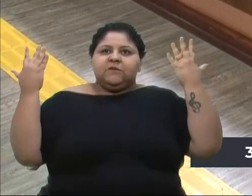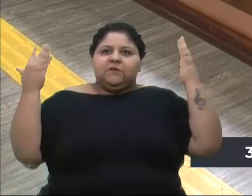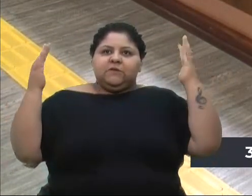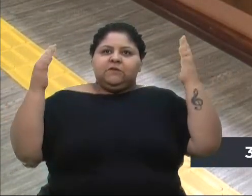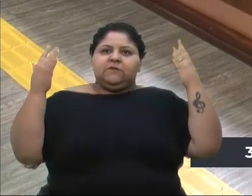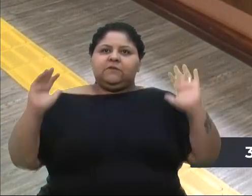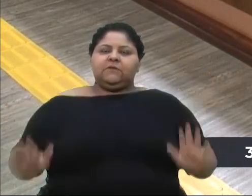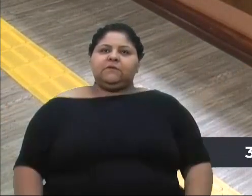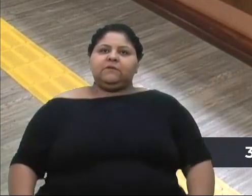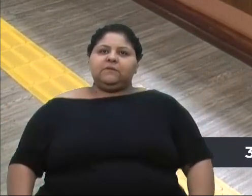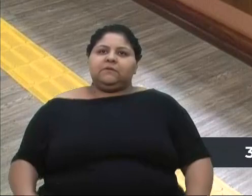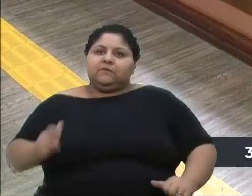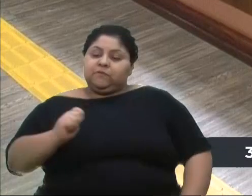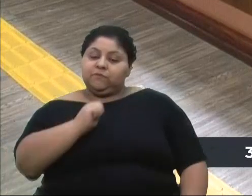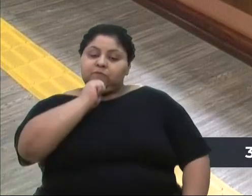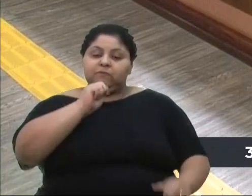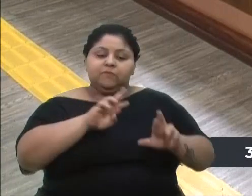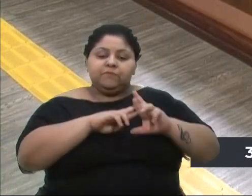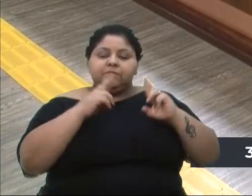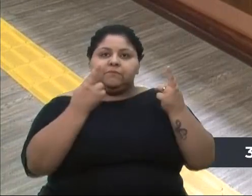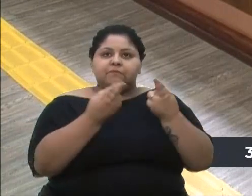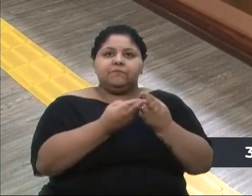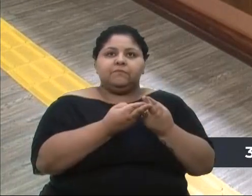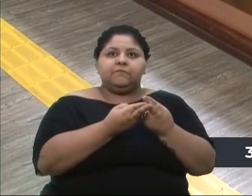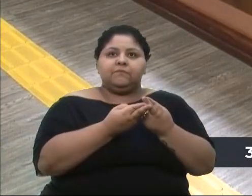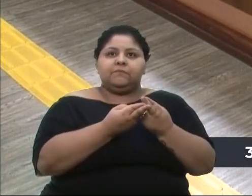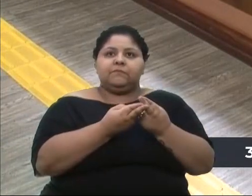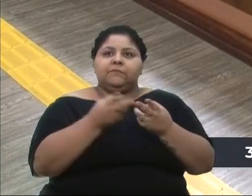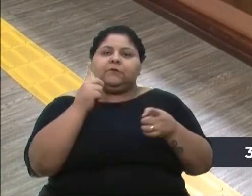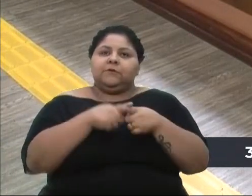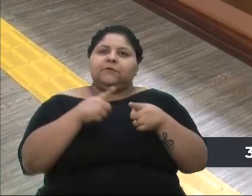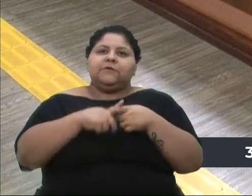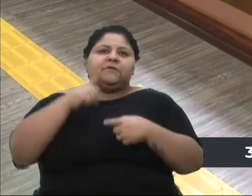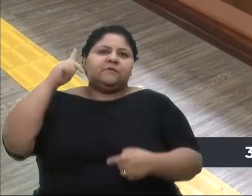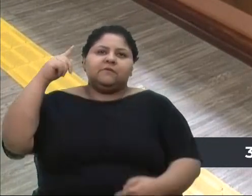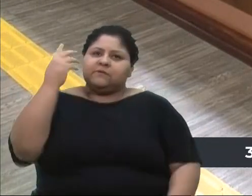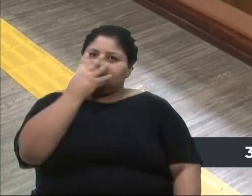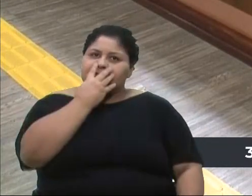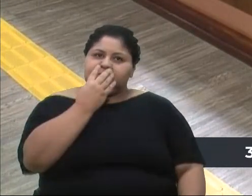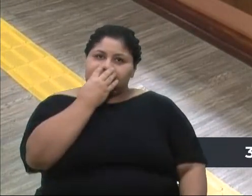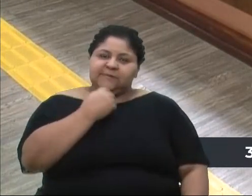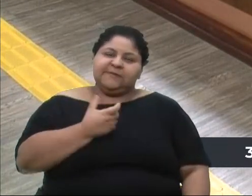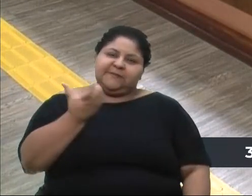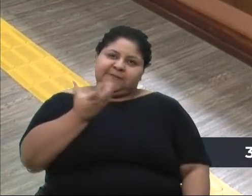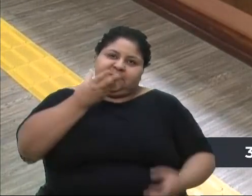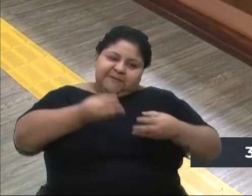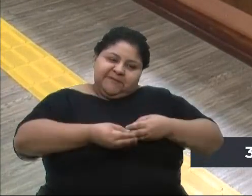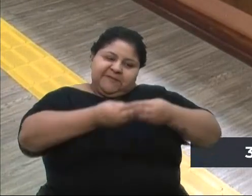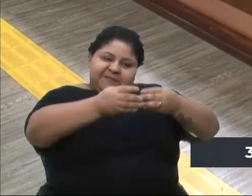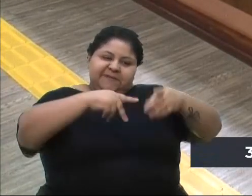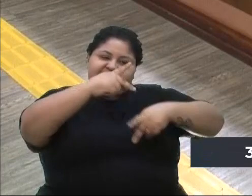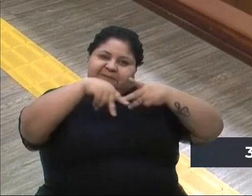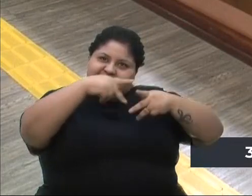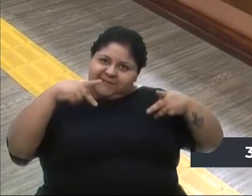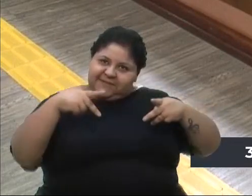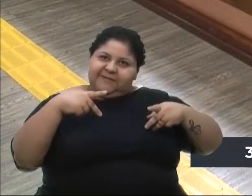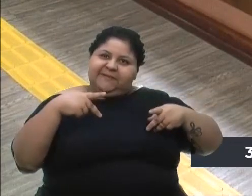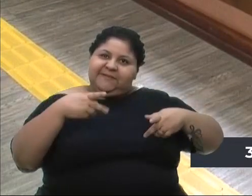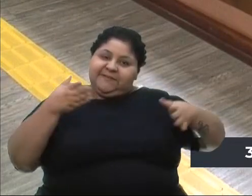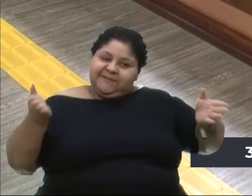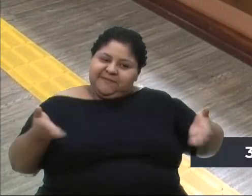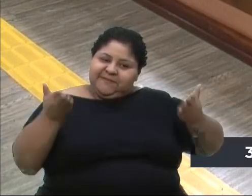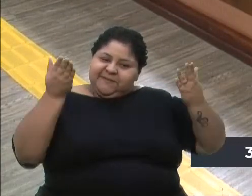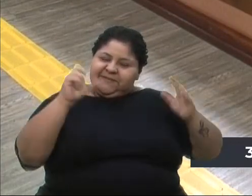Eu vou suspender a sessão, porque o senhor Camires tem um presente, né? Comemoração aos